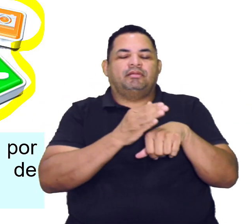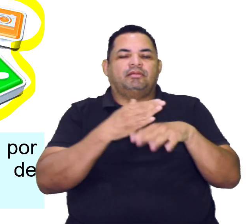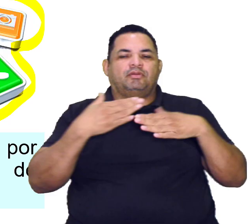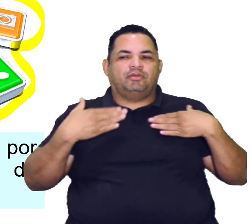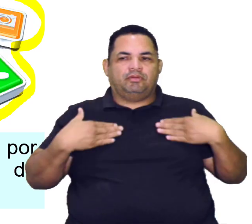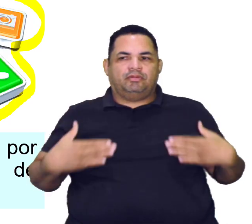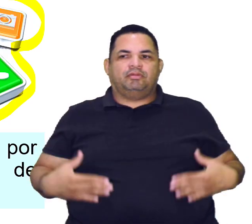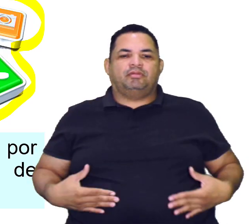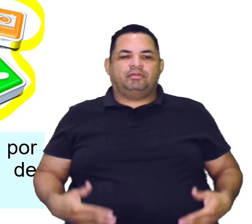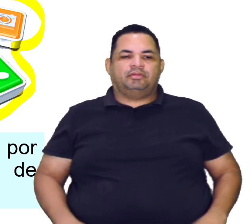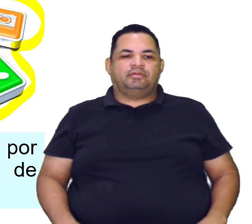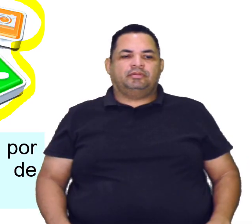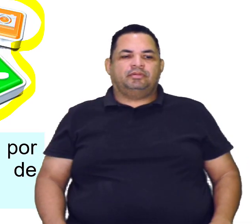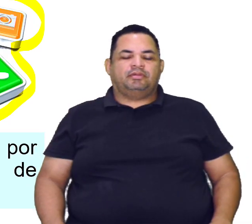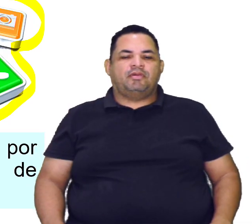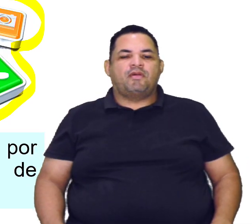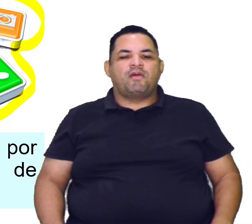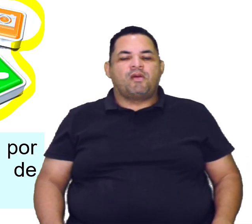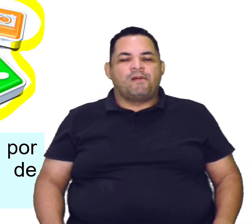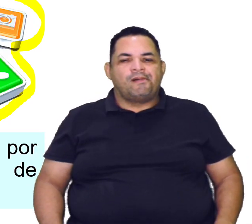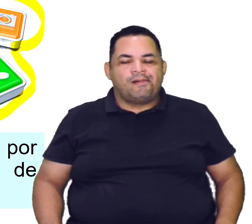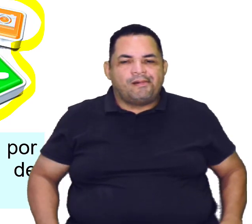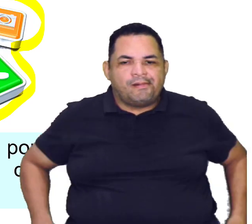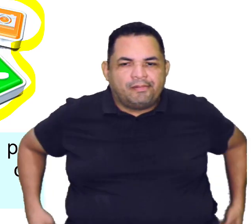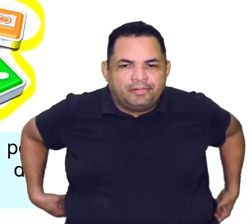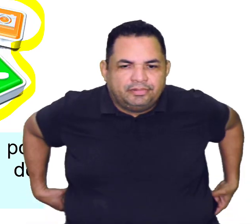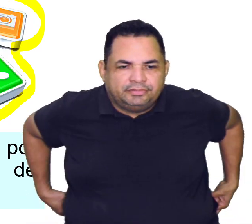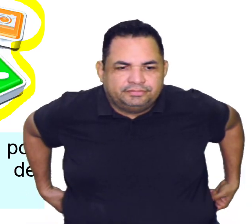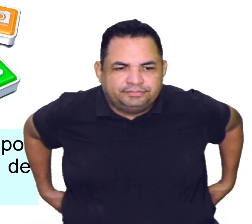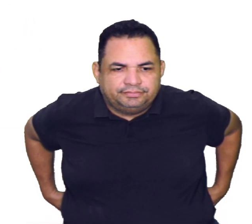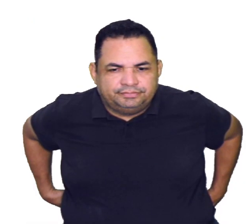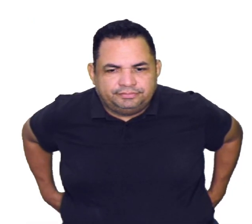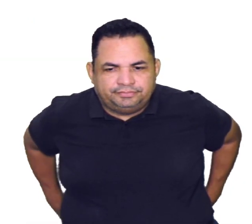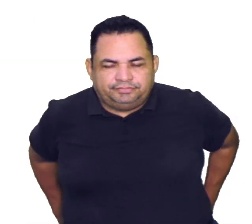práticas corporais, das práticas de atividades físicas.